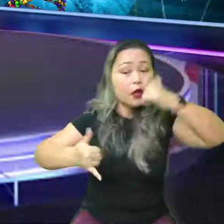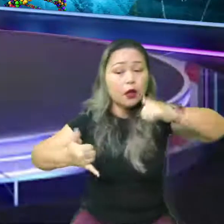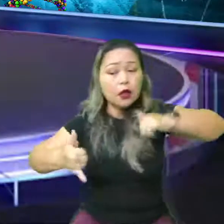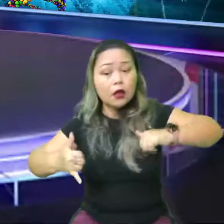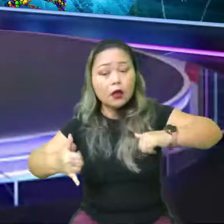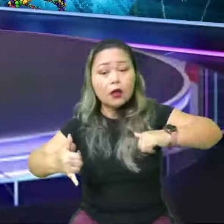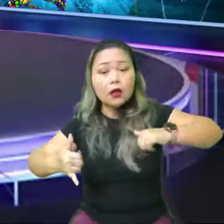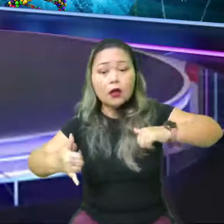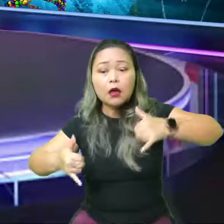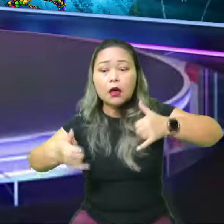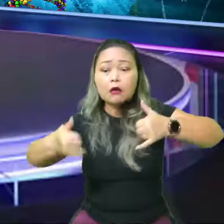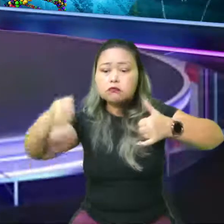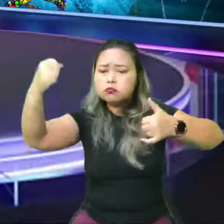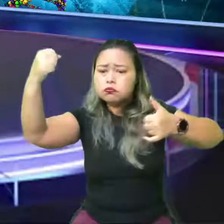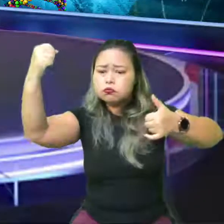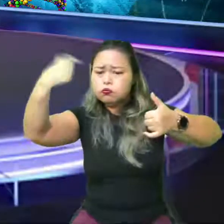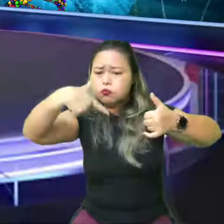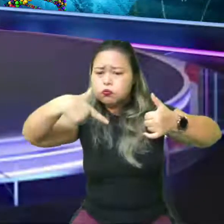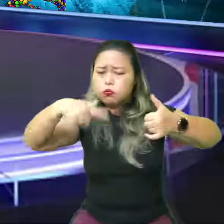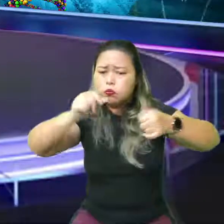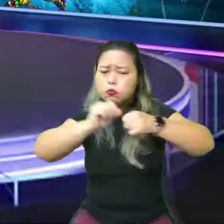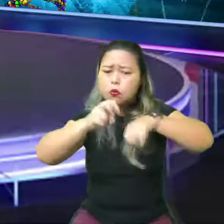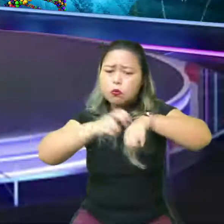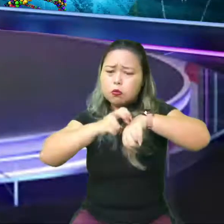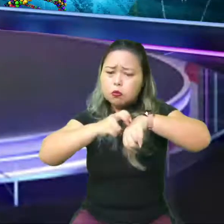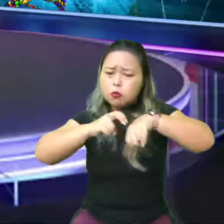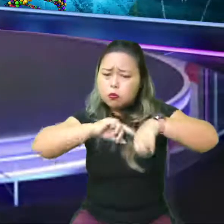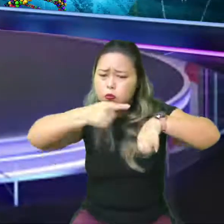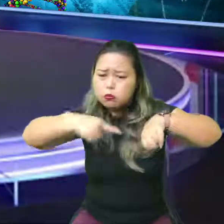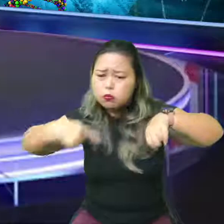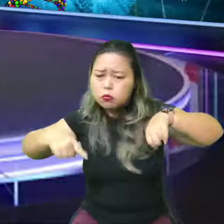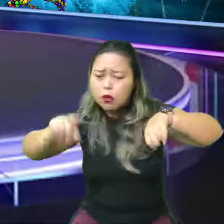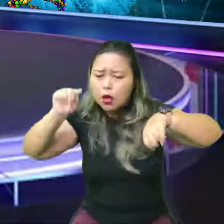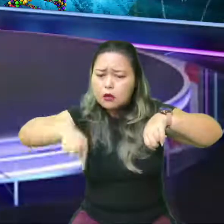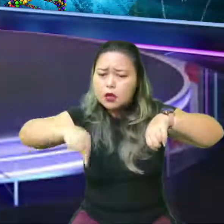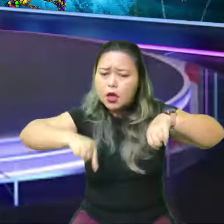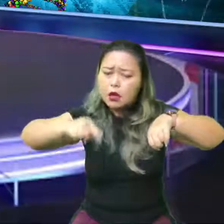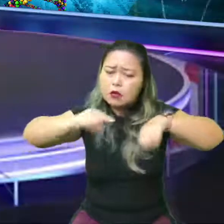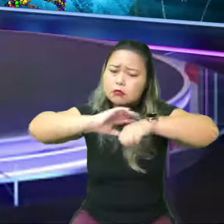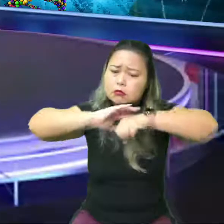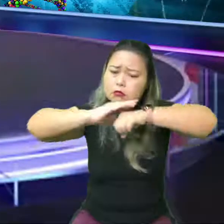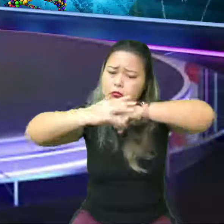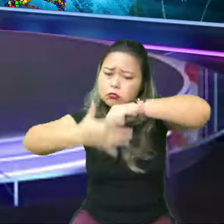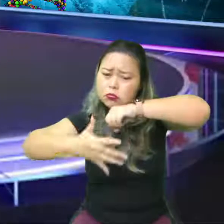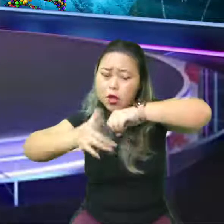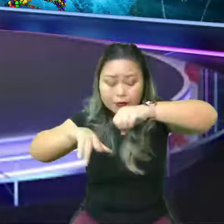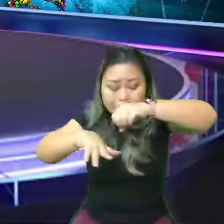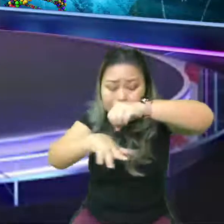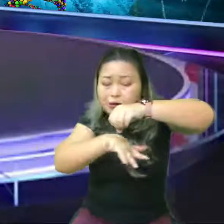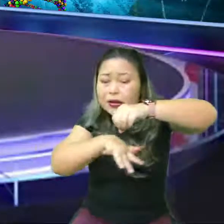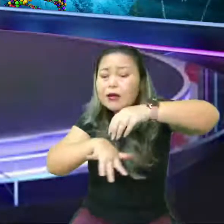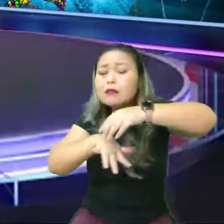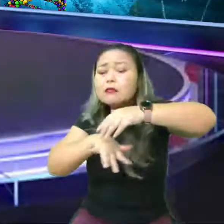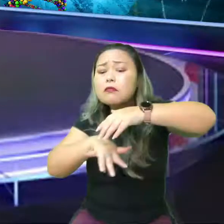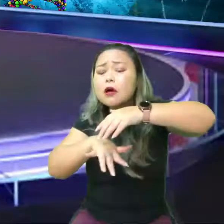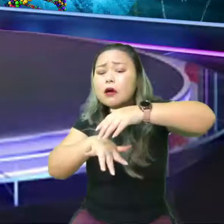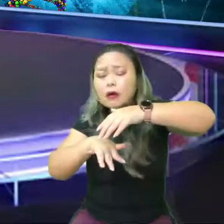você tinha a radiação ultravioleta incidindo sobre a superfície da Terra. Então, era um ambiente totalmente